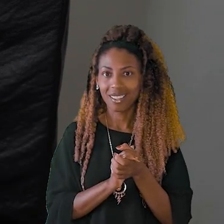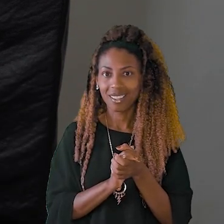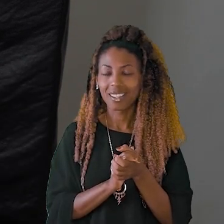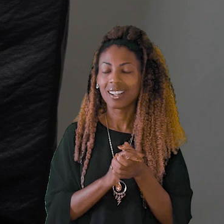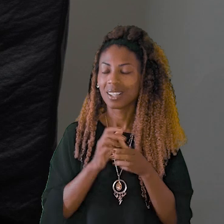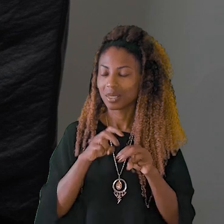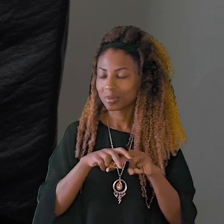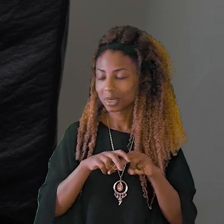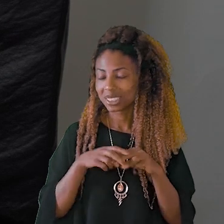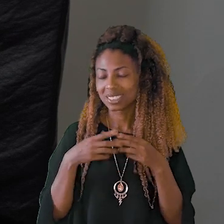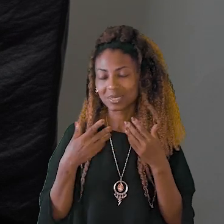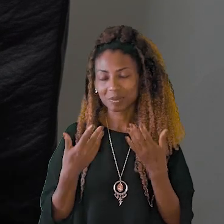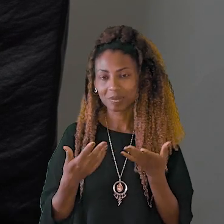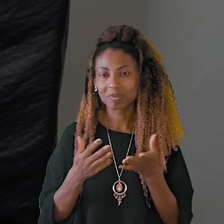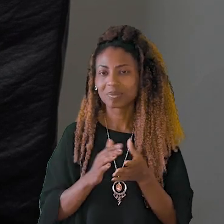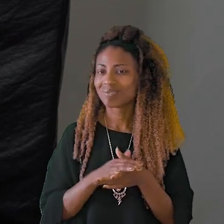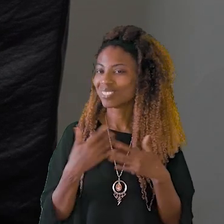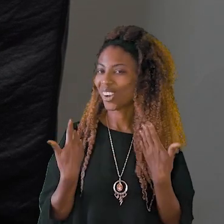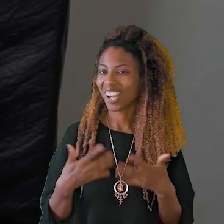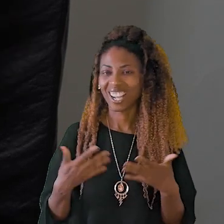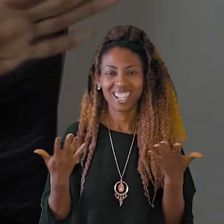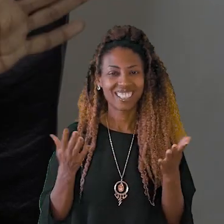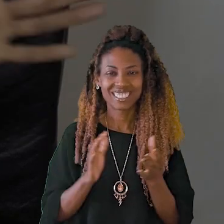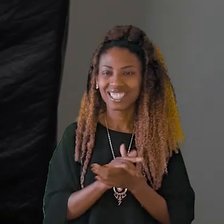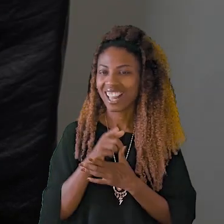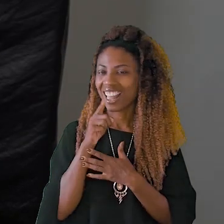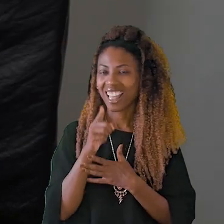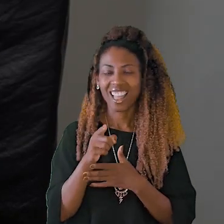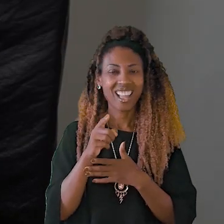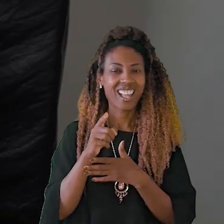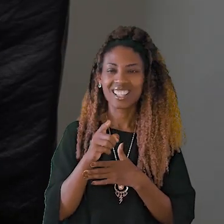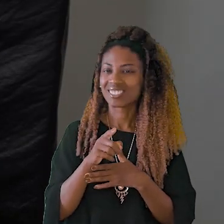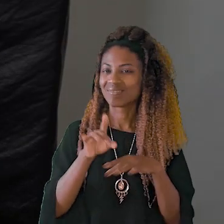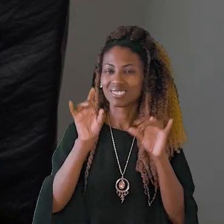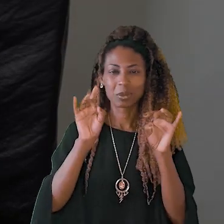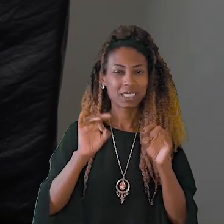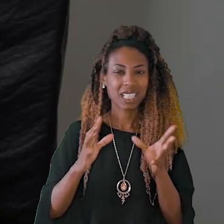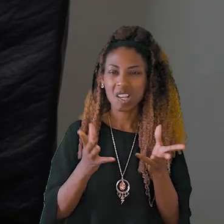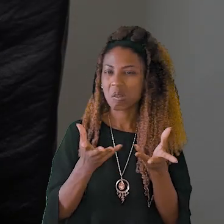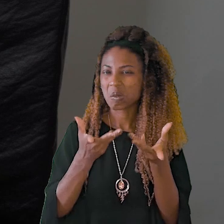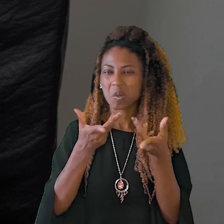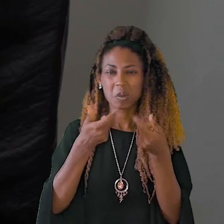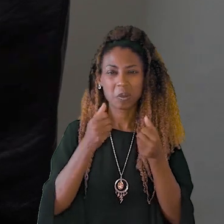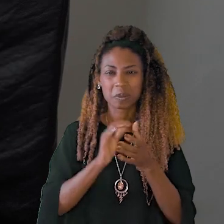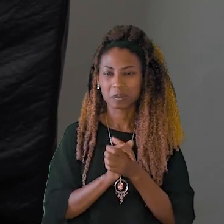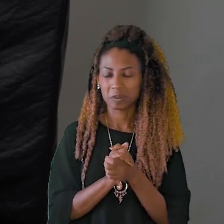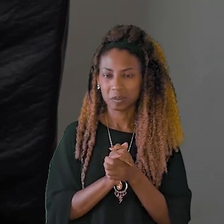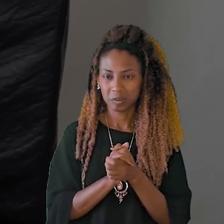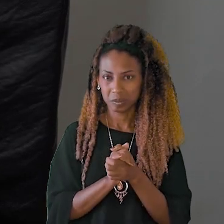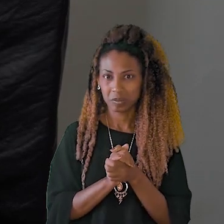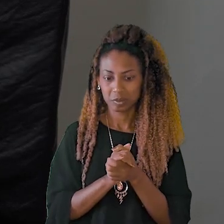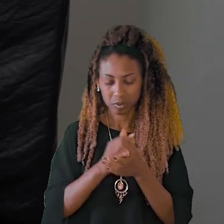eu falo, gente. Mãe é muito do caralho, entendeu? Ela é, assim, extraordinária. Eu lembro que ela pegou